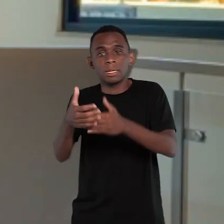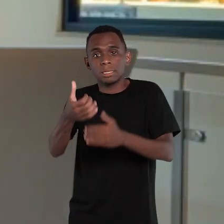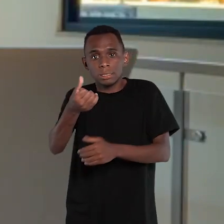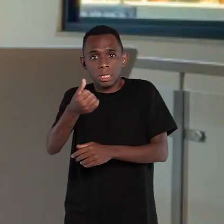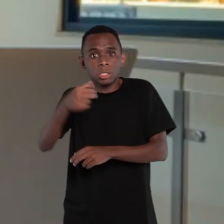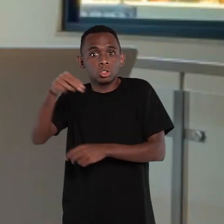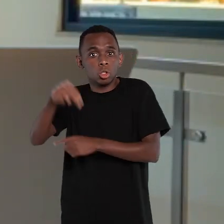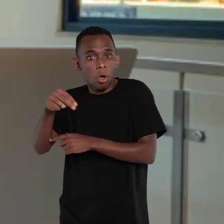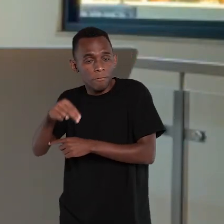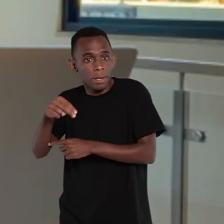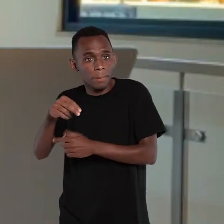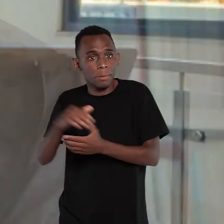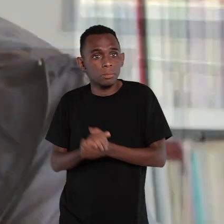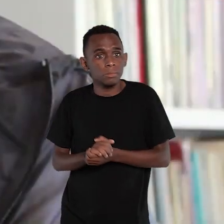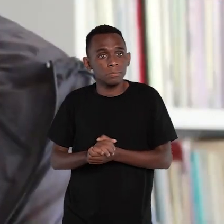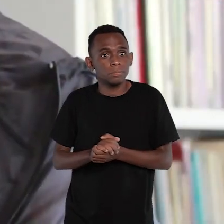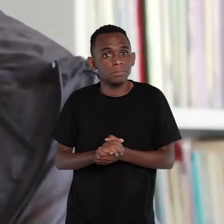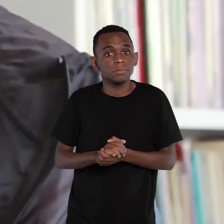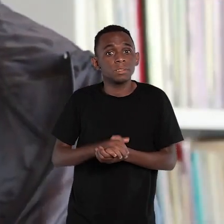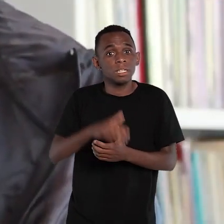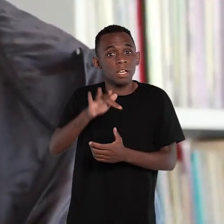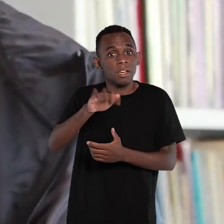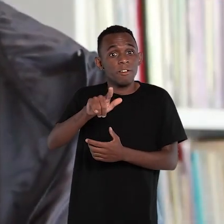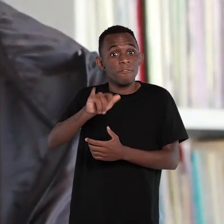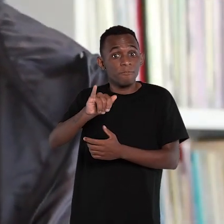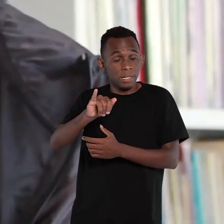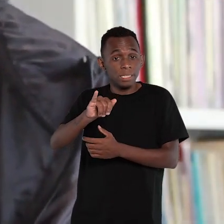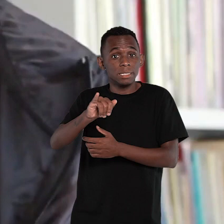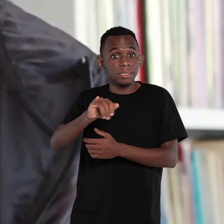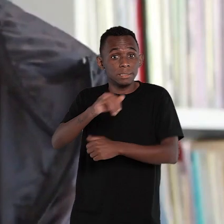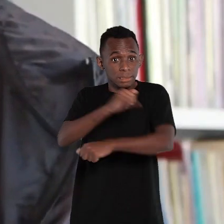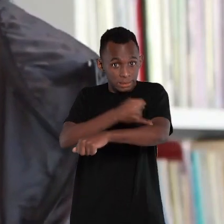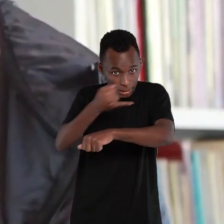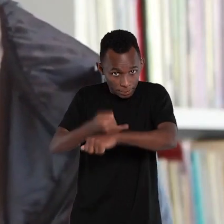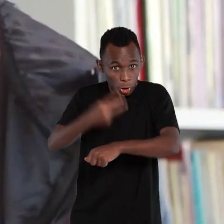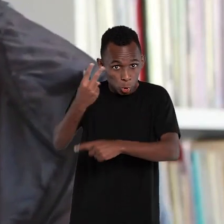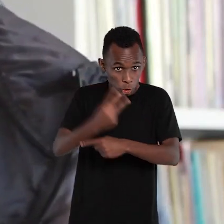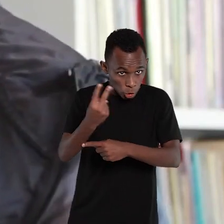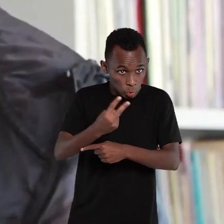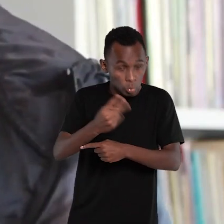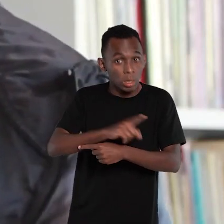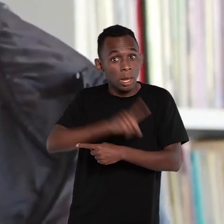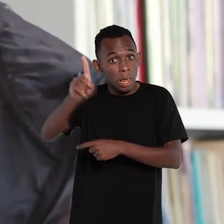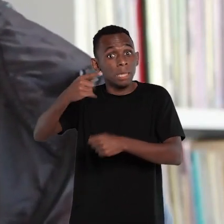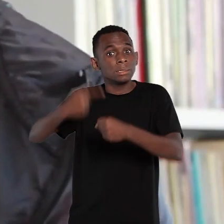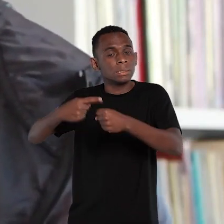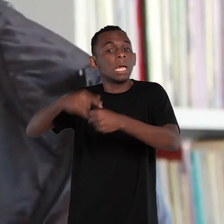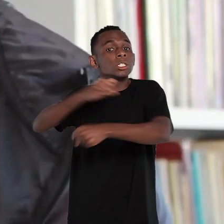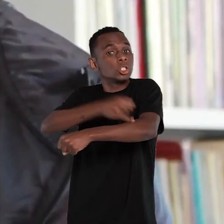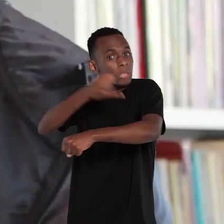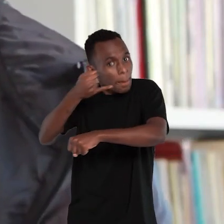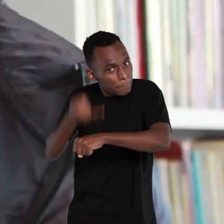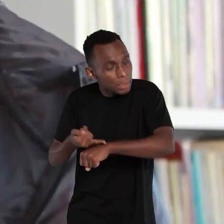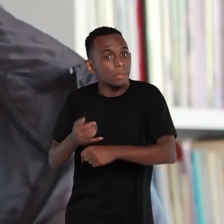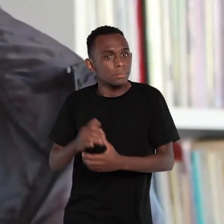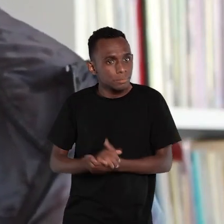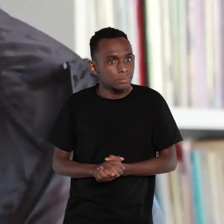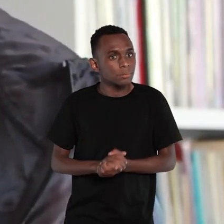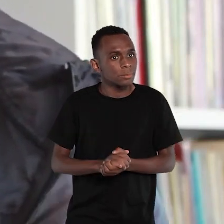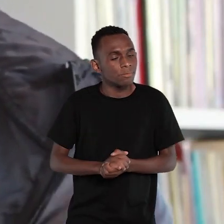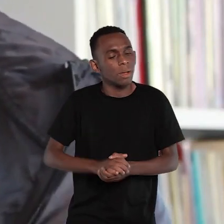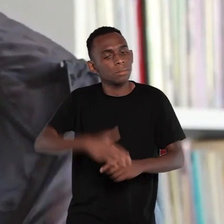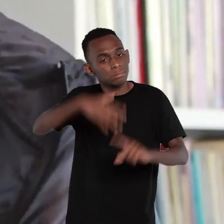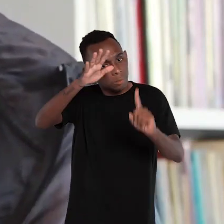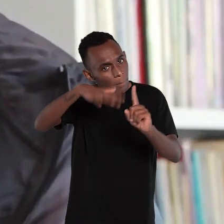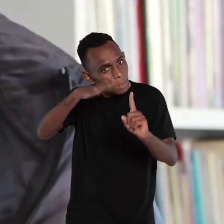de novembro vai aparecer o FLI Itabira, a segunda edição do FLI Itabira, lá em Itabira,